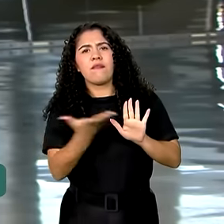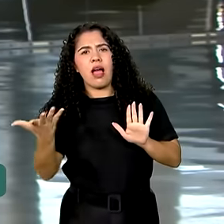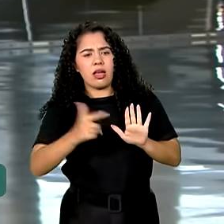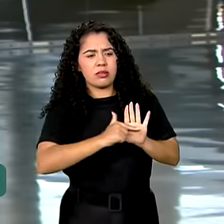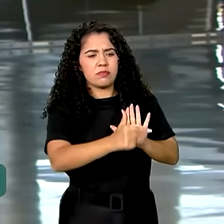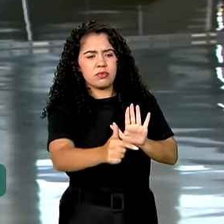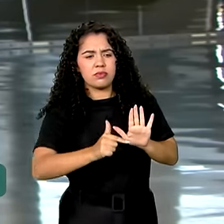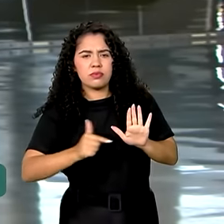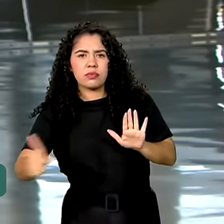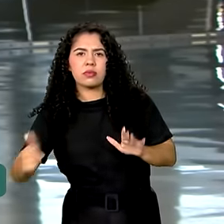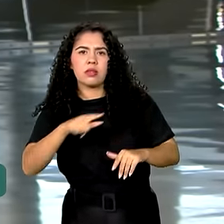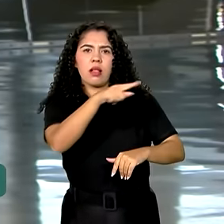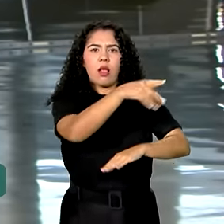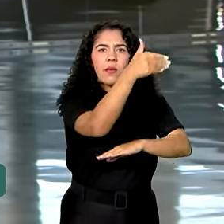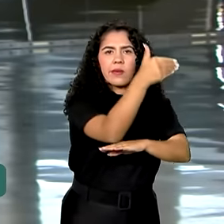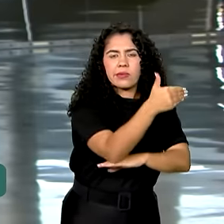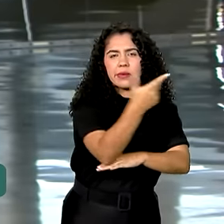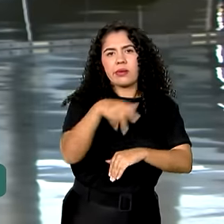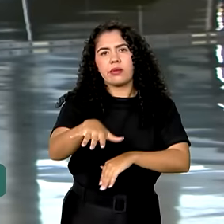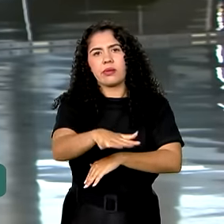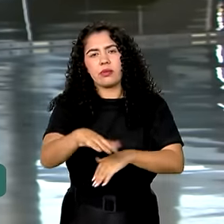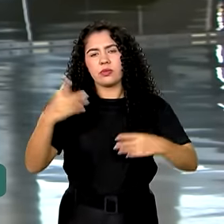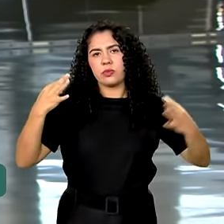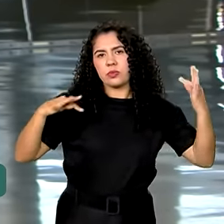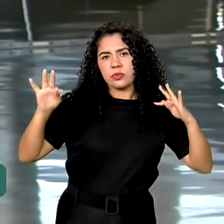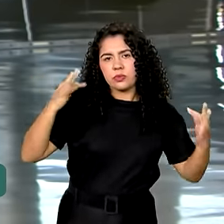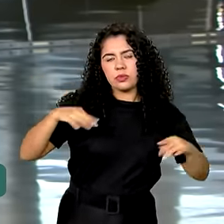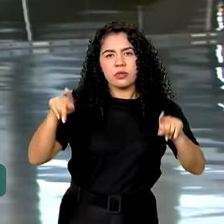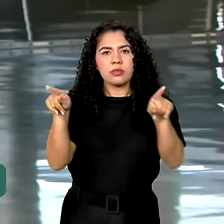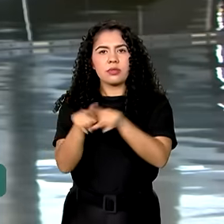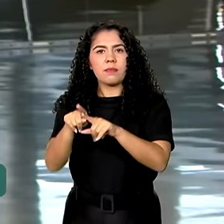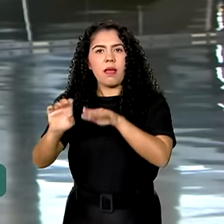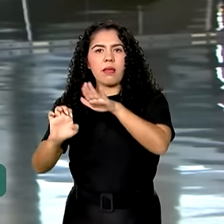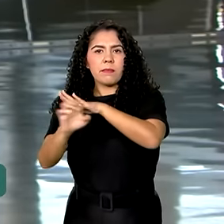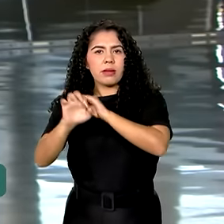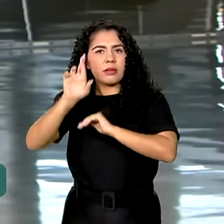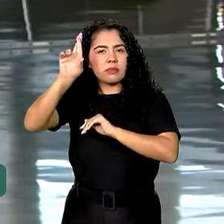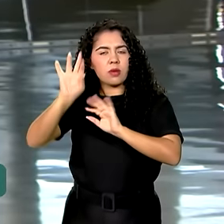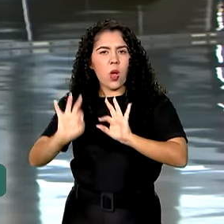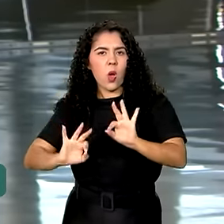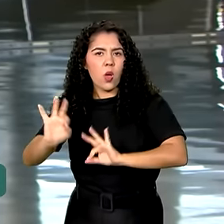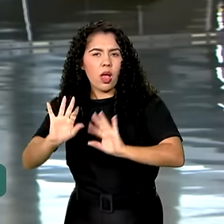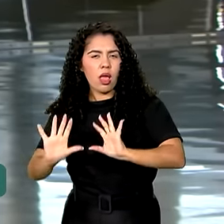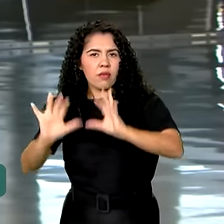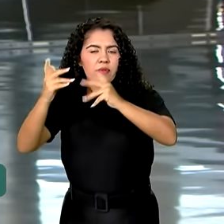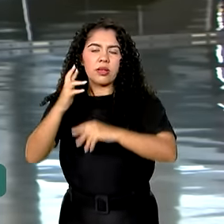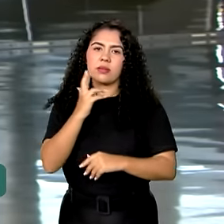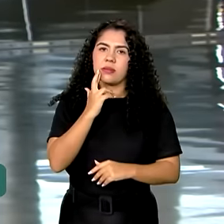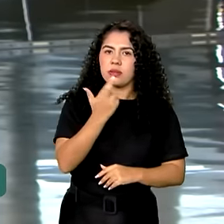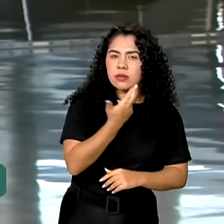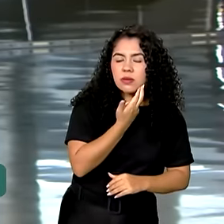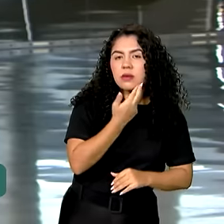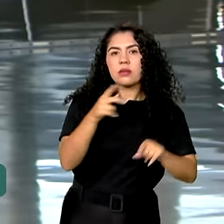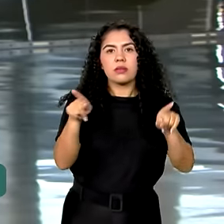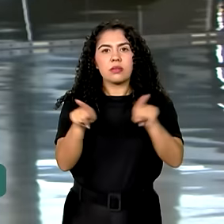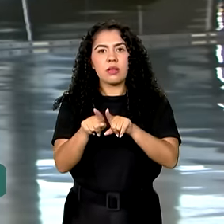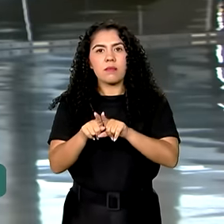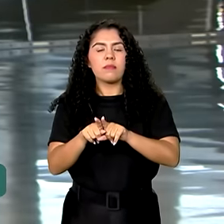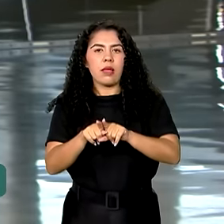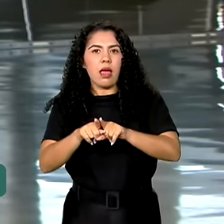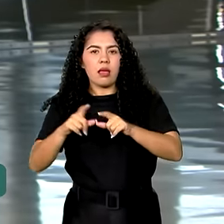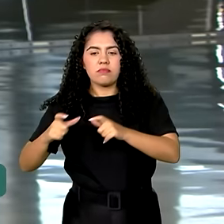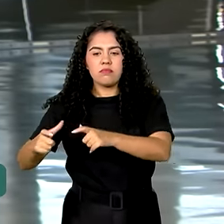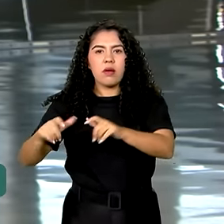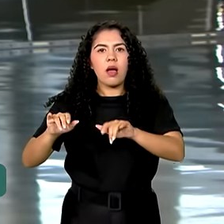incluindo hospedagem, agências de turismo, organizadoras de eventos, restaurantes, centros de convenções e parques